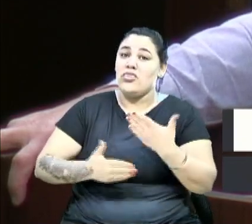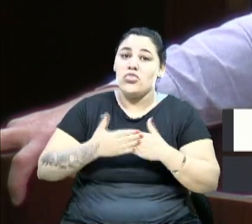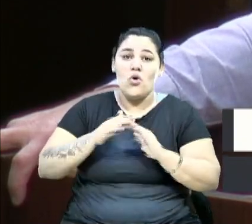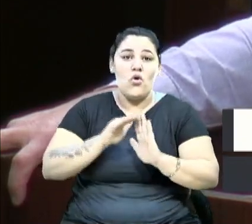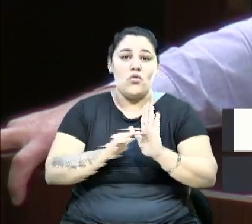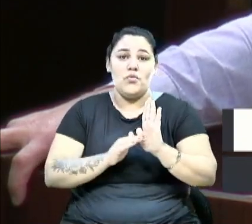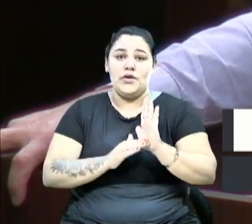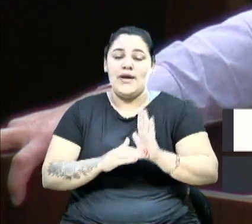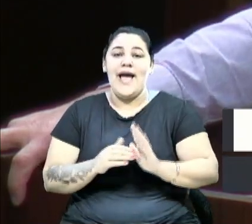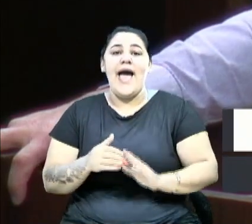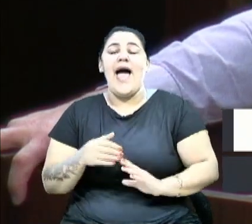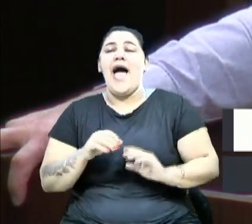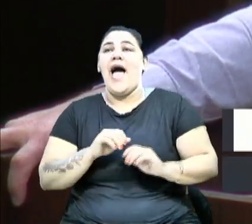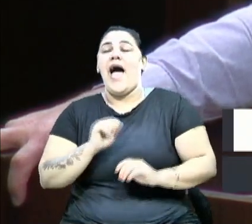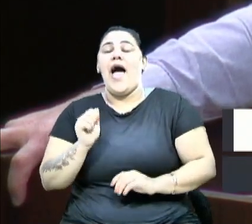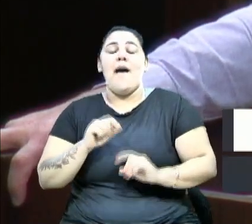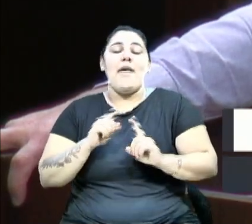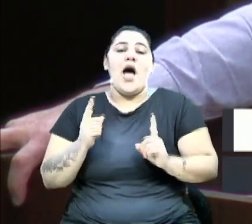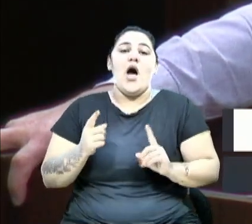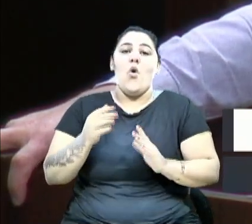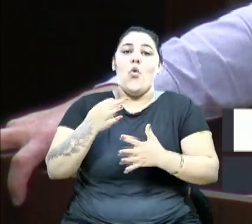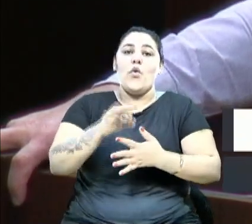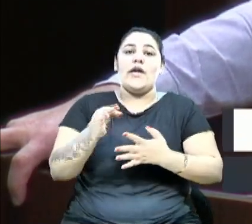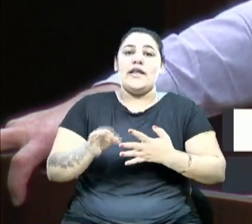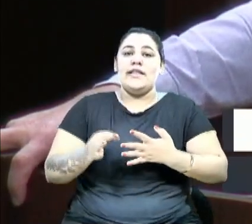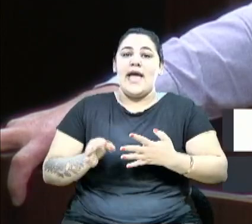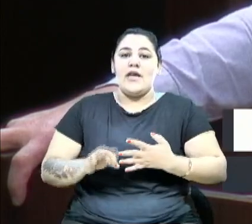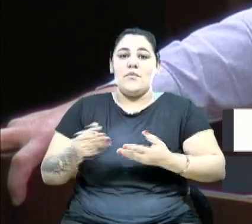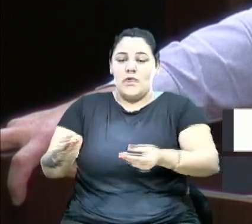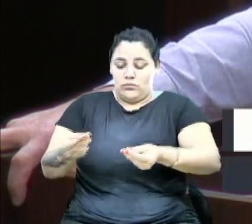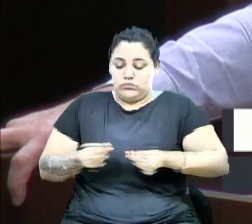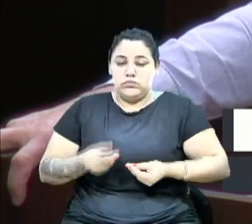o critério para mim